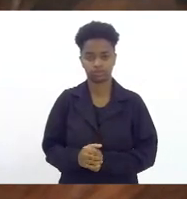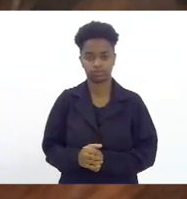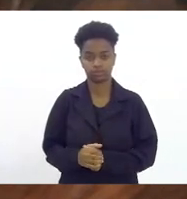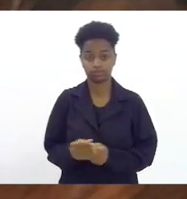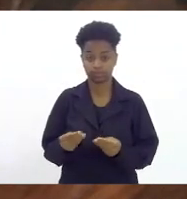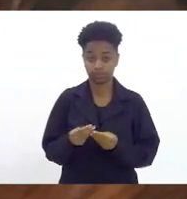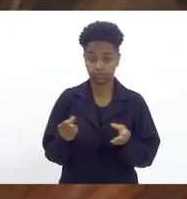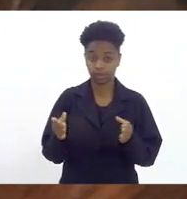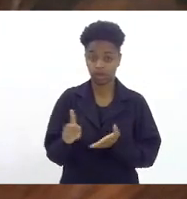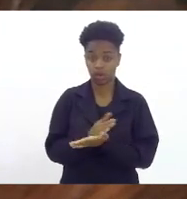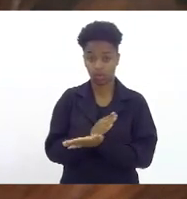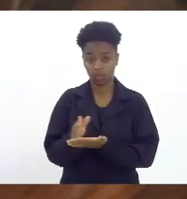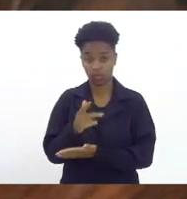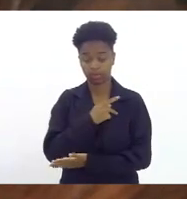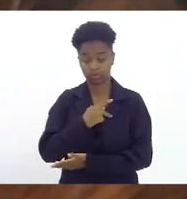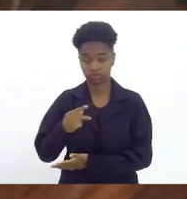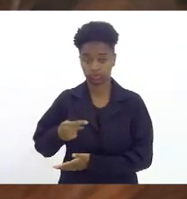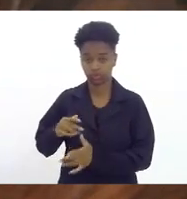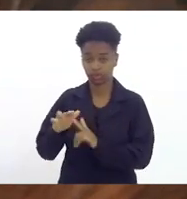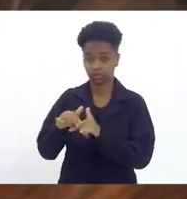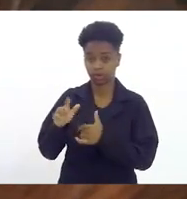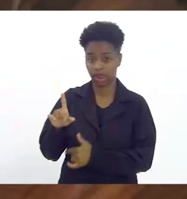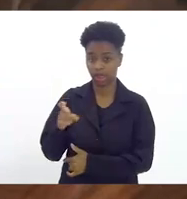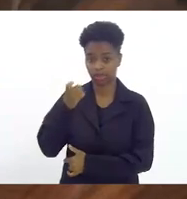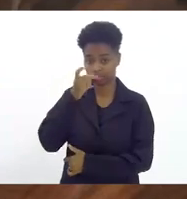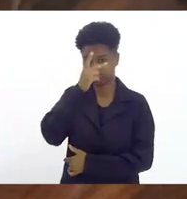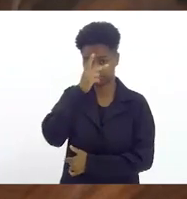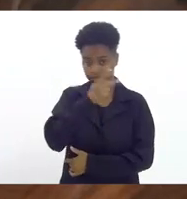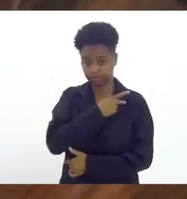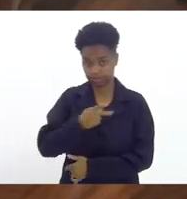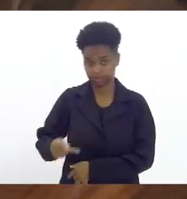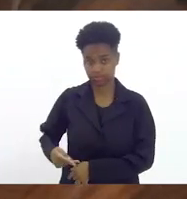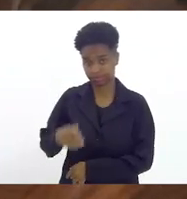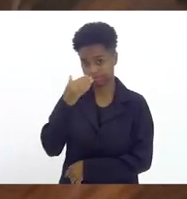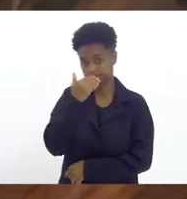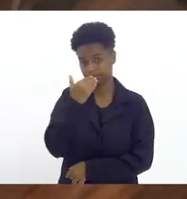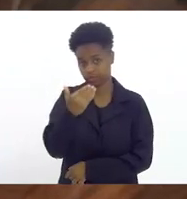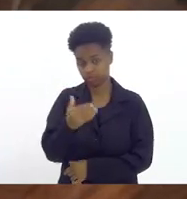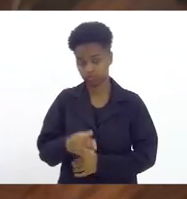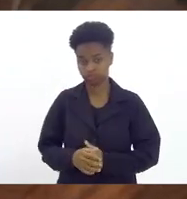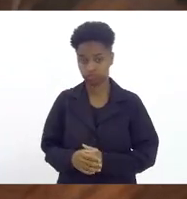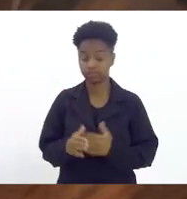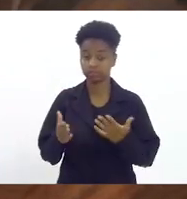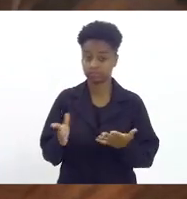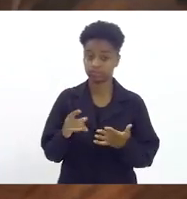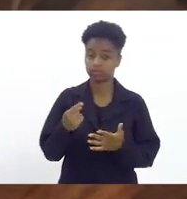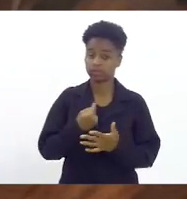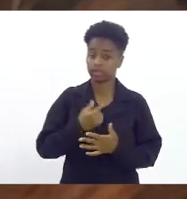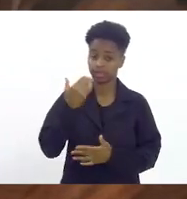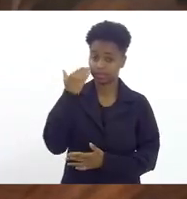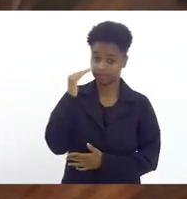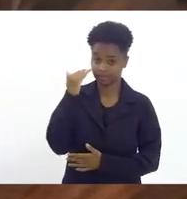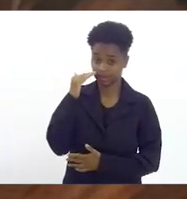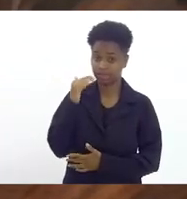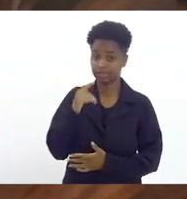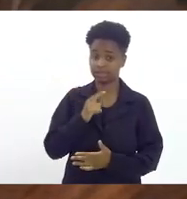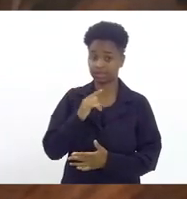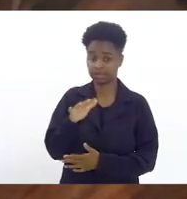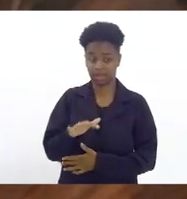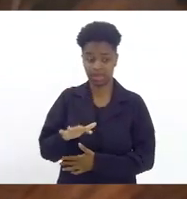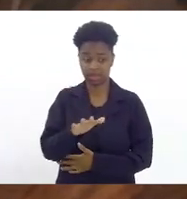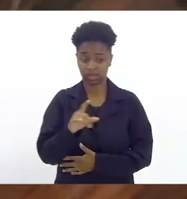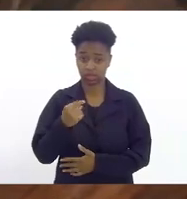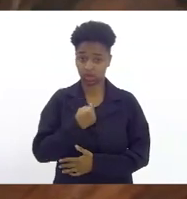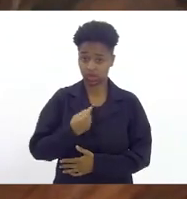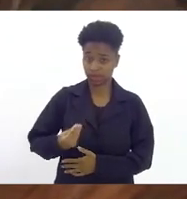Alguns pastores a pedido do ex-presidente então entender que a gente saiu desse cenário para um cenário que a gente